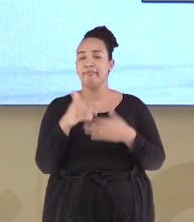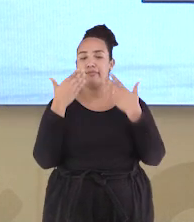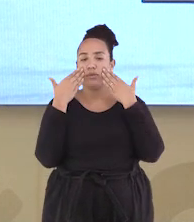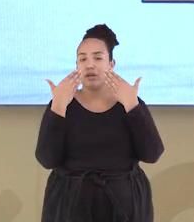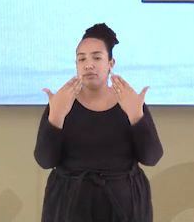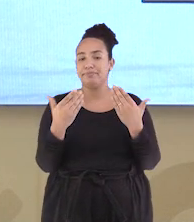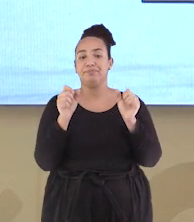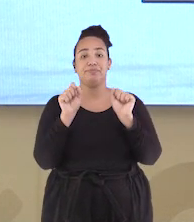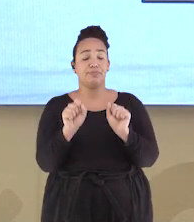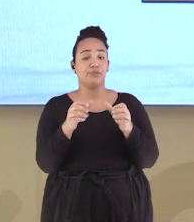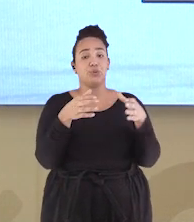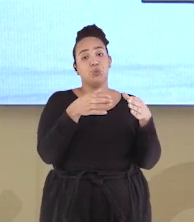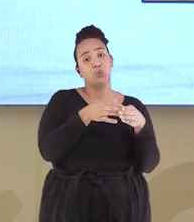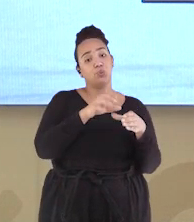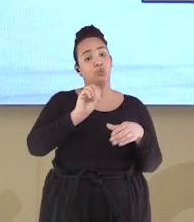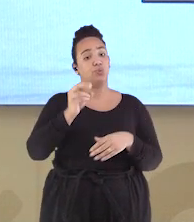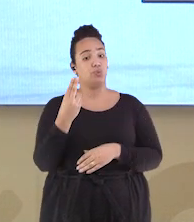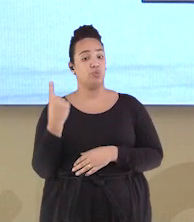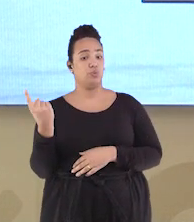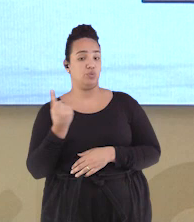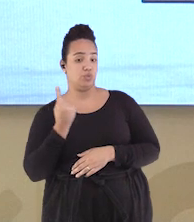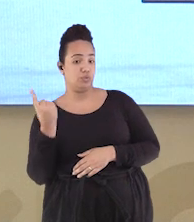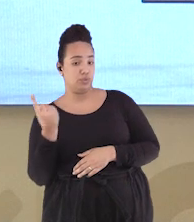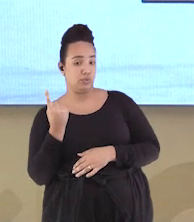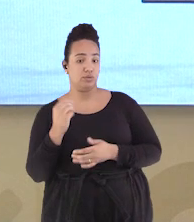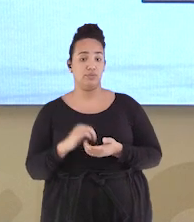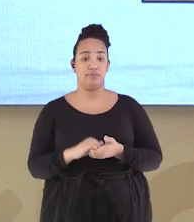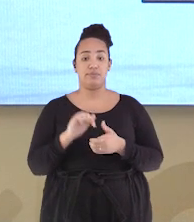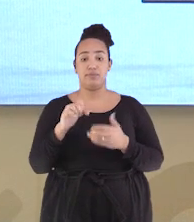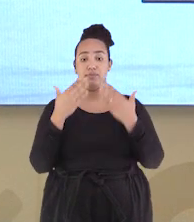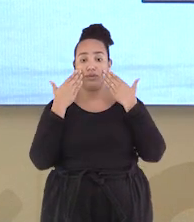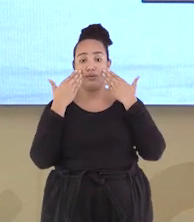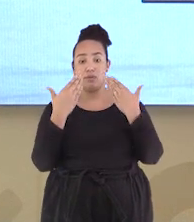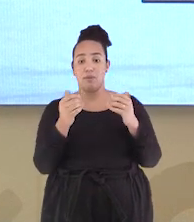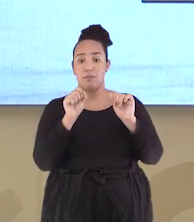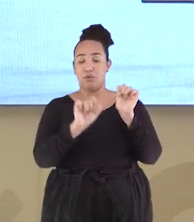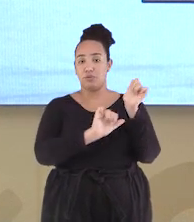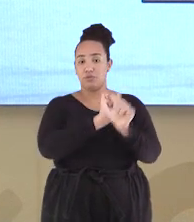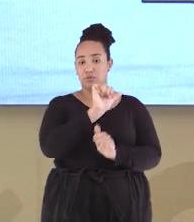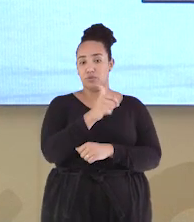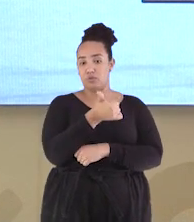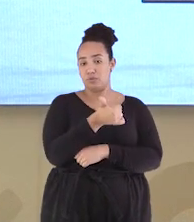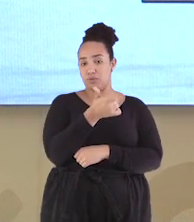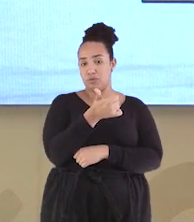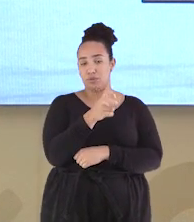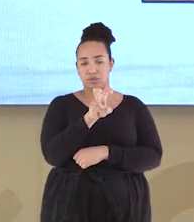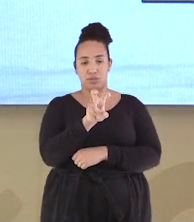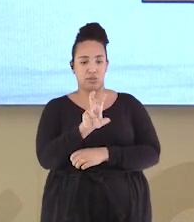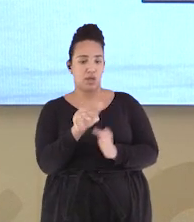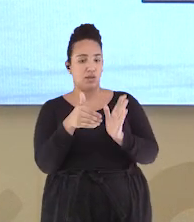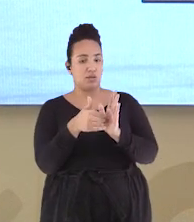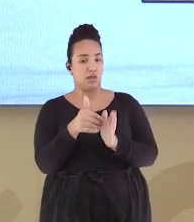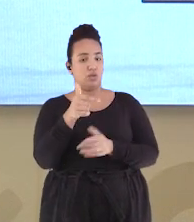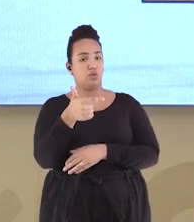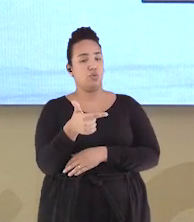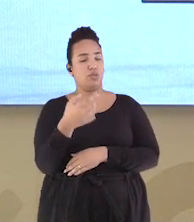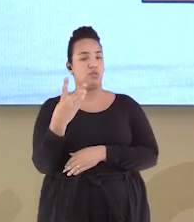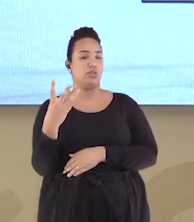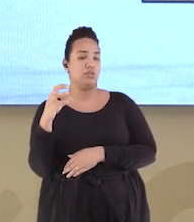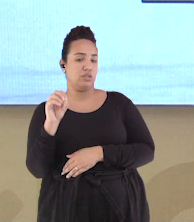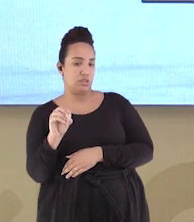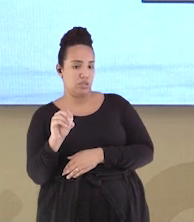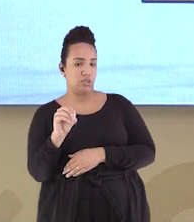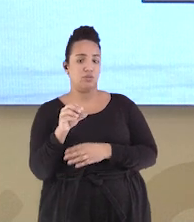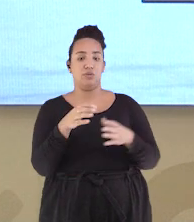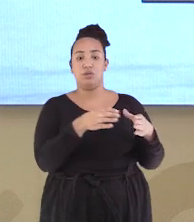dessa modalidade pode ser em equipe ou individual. O tempo da apresentação varia de 2 minutos e 15 segundos a 2